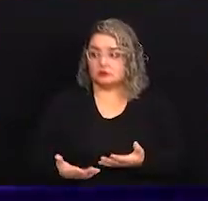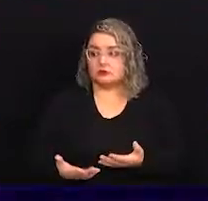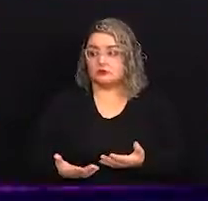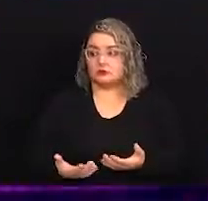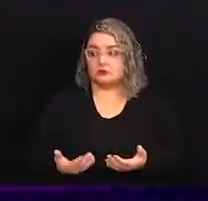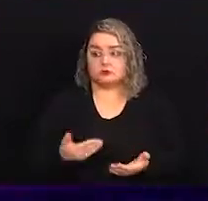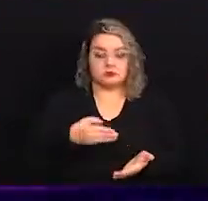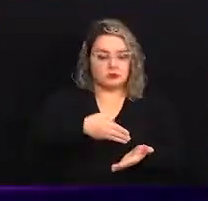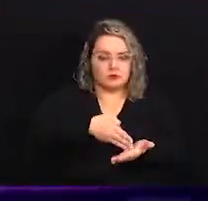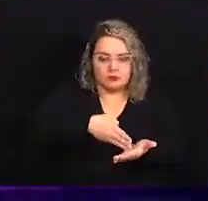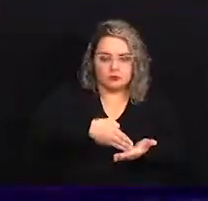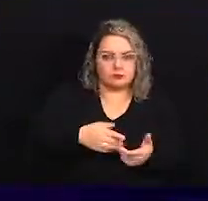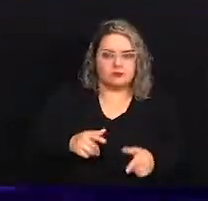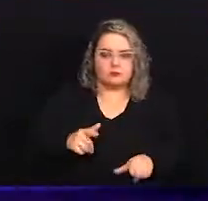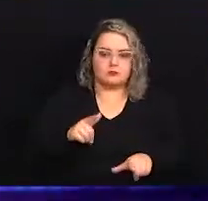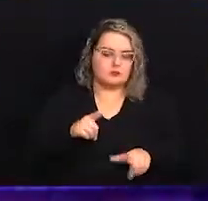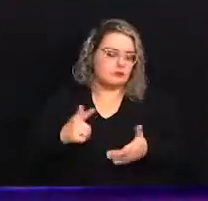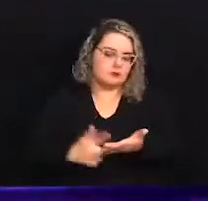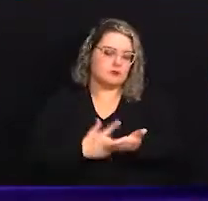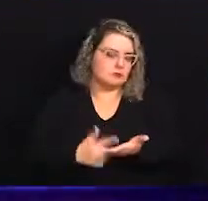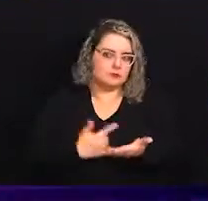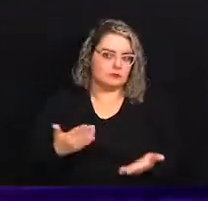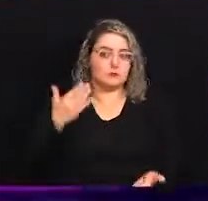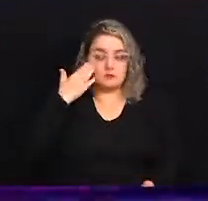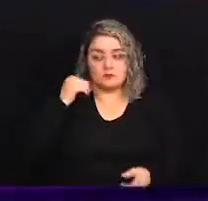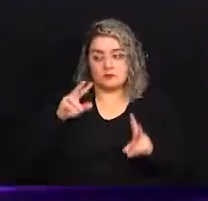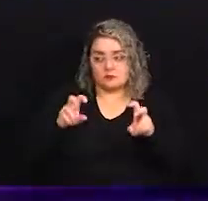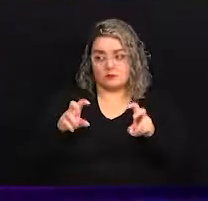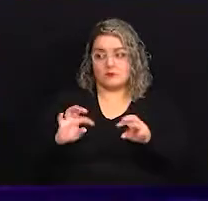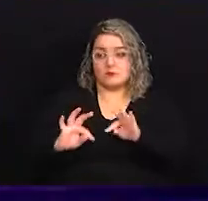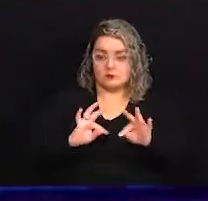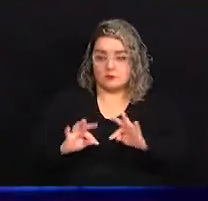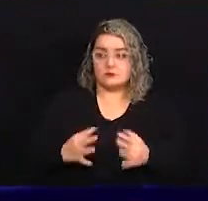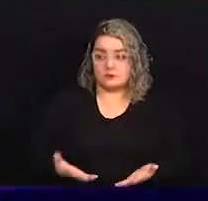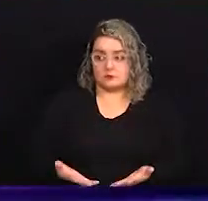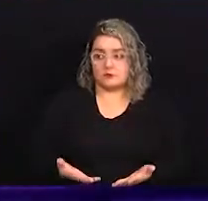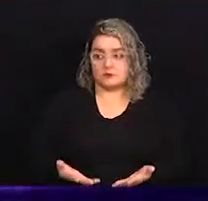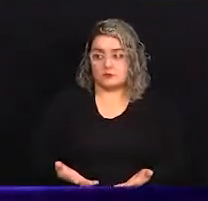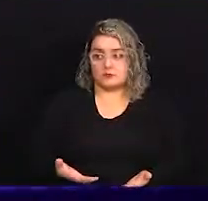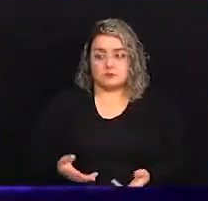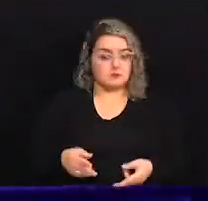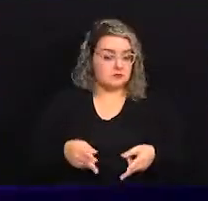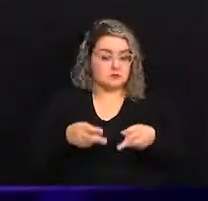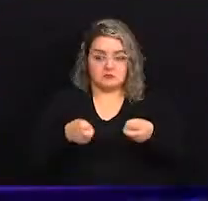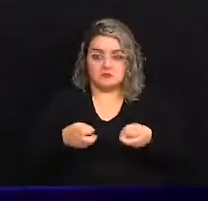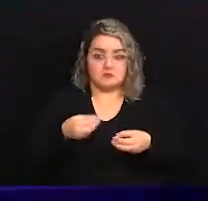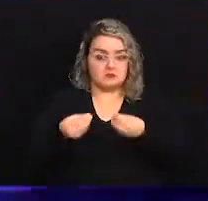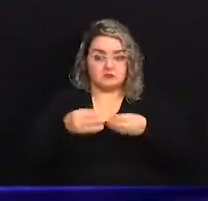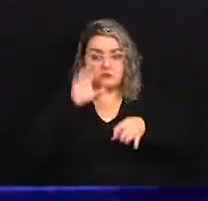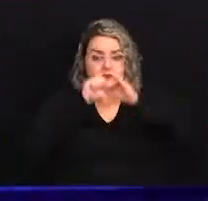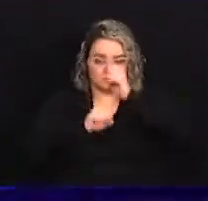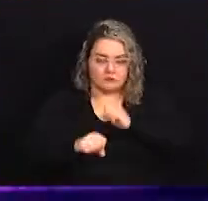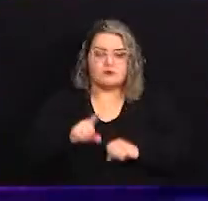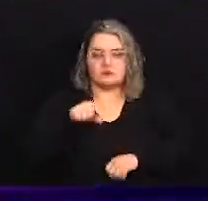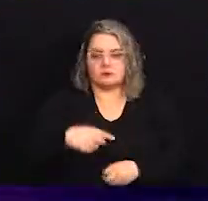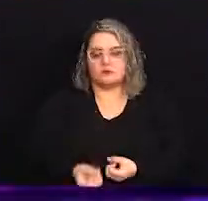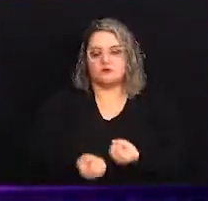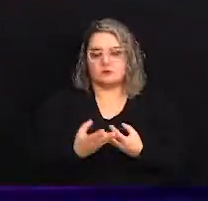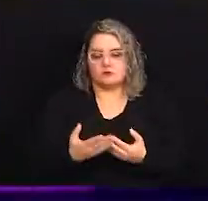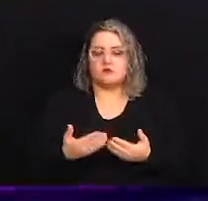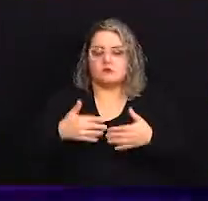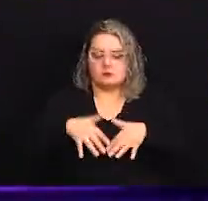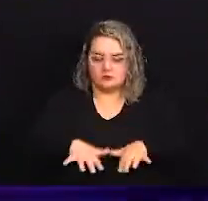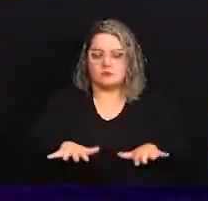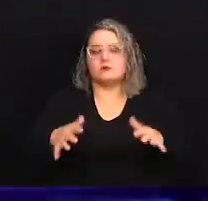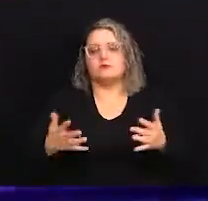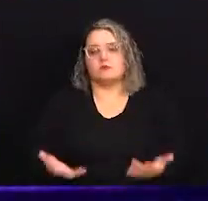quando você chega lá no meio do livro, você já está sabendo de muita coisa, entre aspas, técnica, que você nem percebeu como que você aprendeu, mas é porque a informação